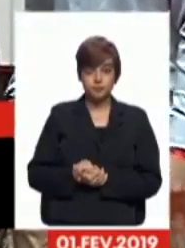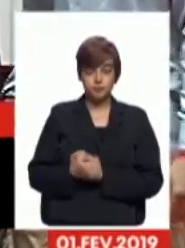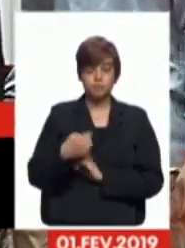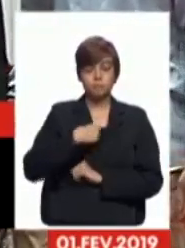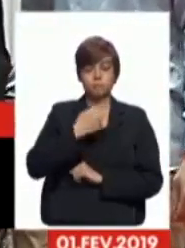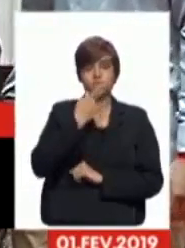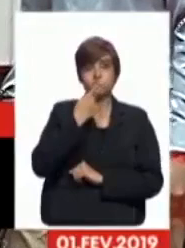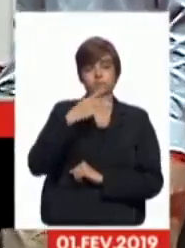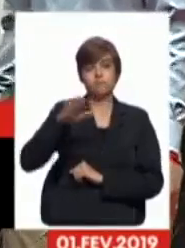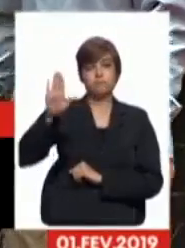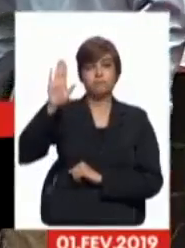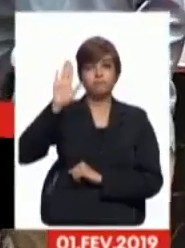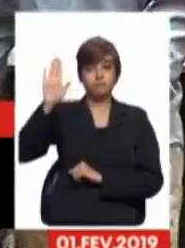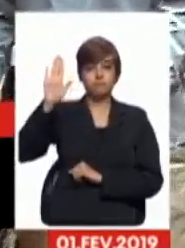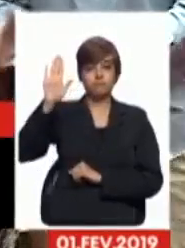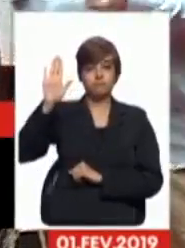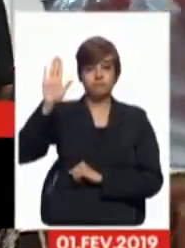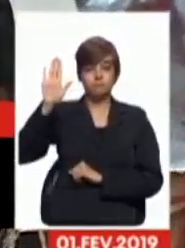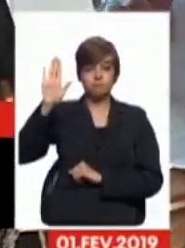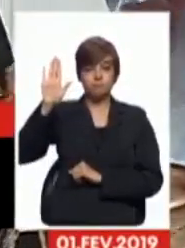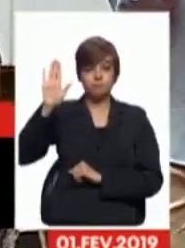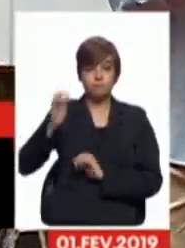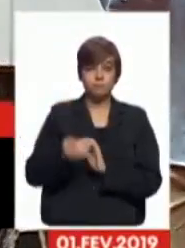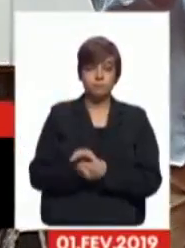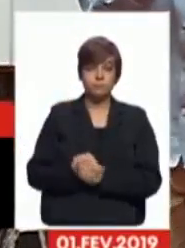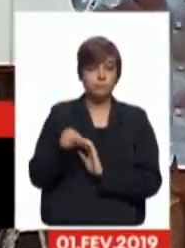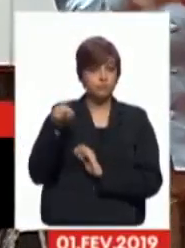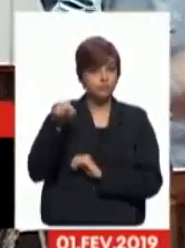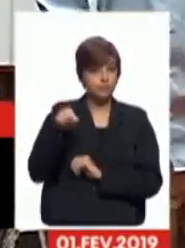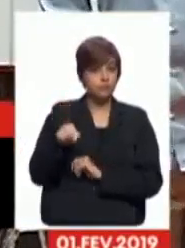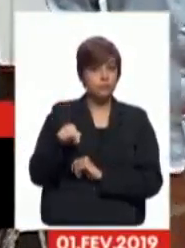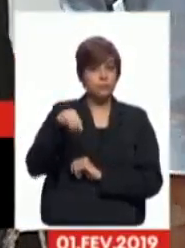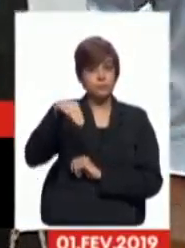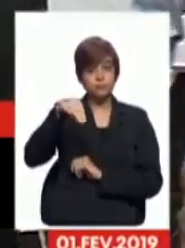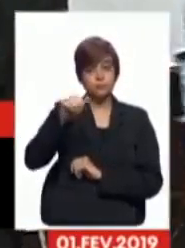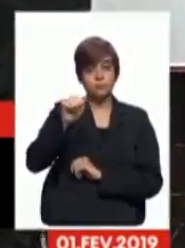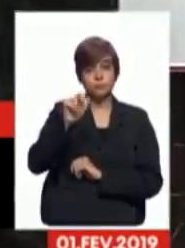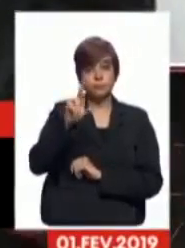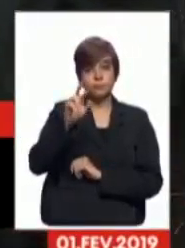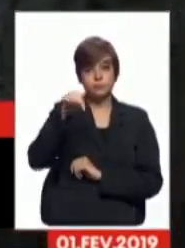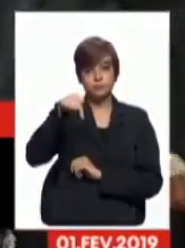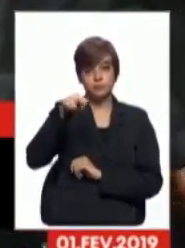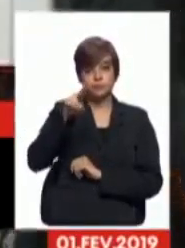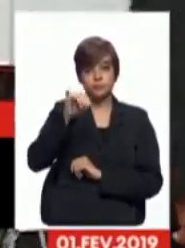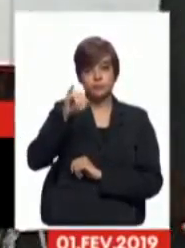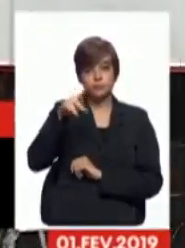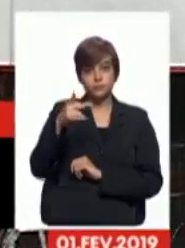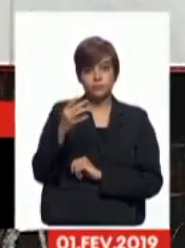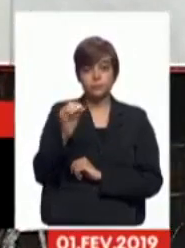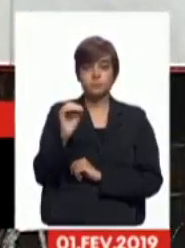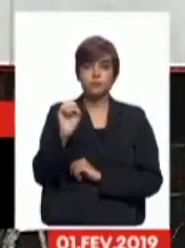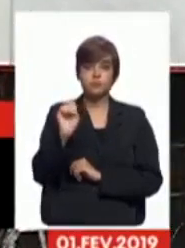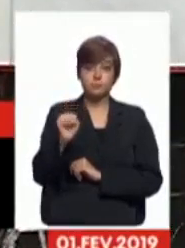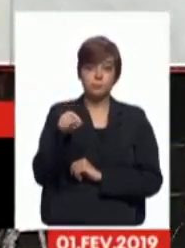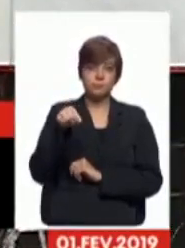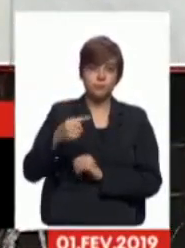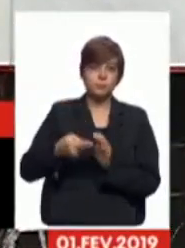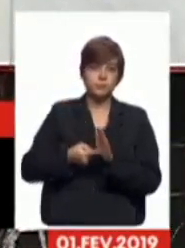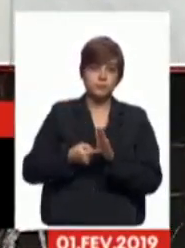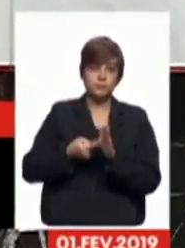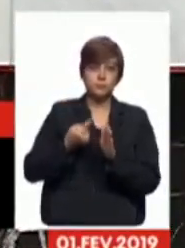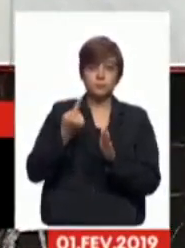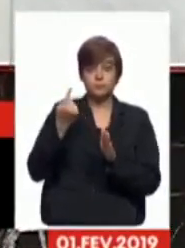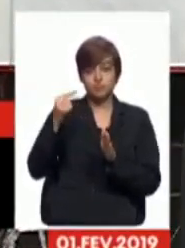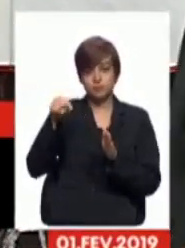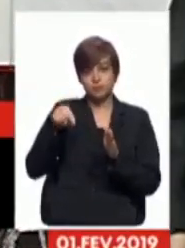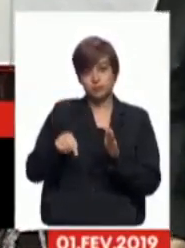Assim eu prometo. Marilene Esse Alves foi o deputado Marquinhos Lemos, do PT, ele que é de Carbonita, assume o primeiro mandato.